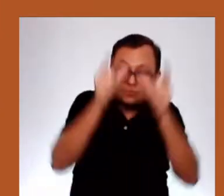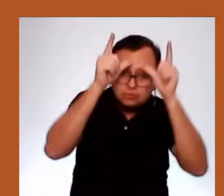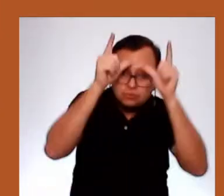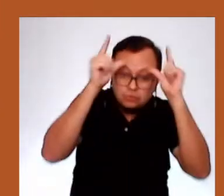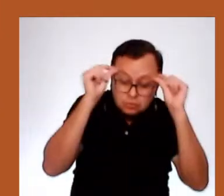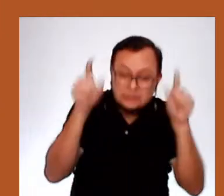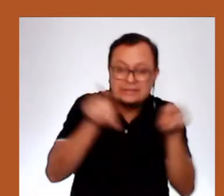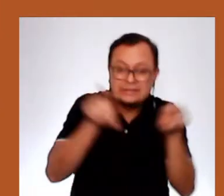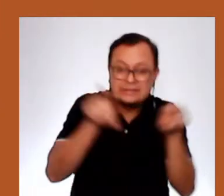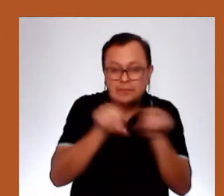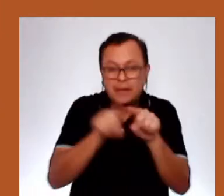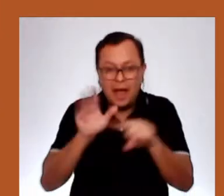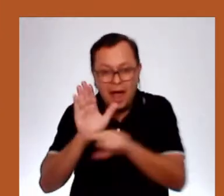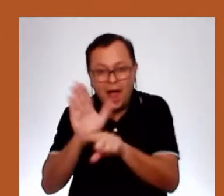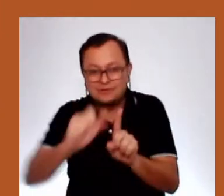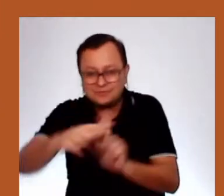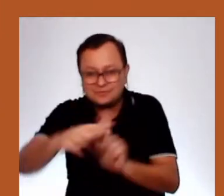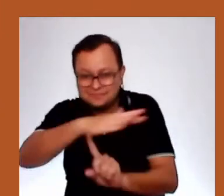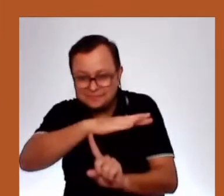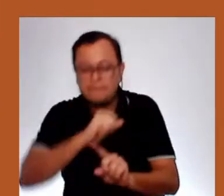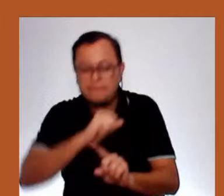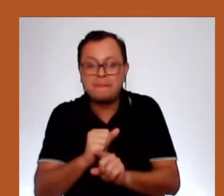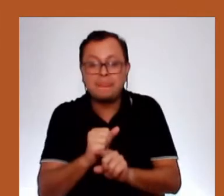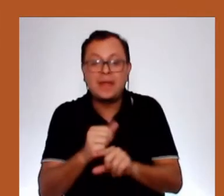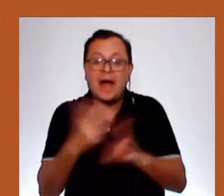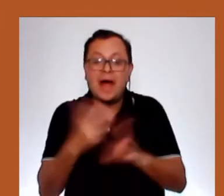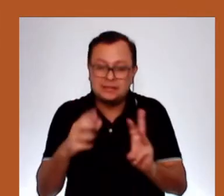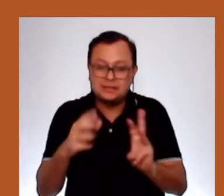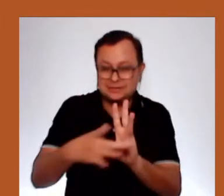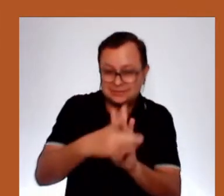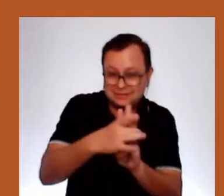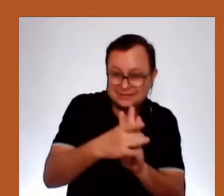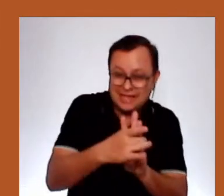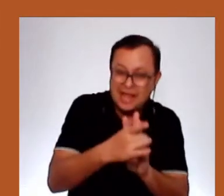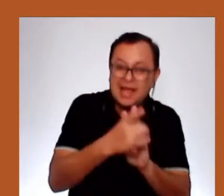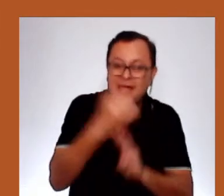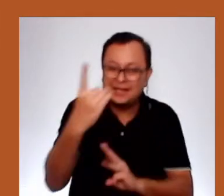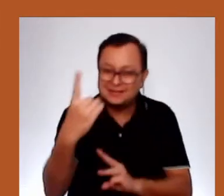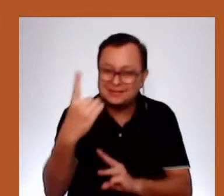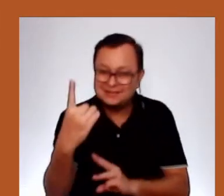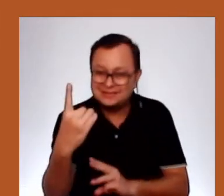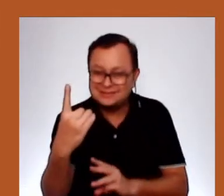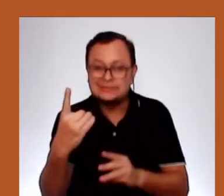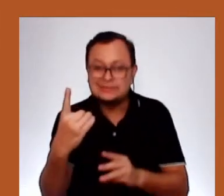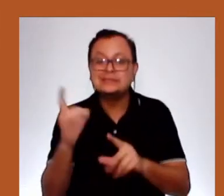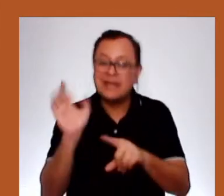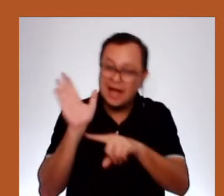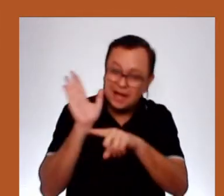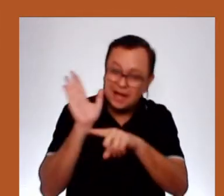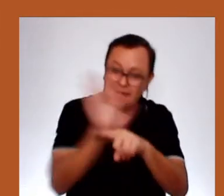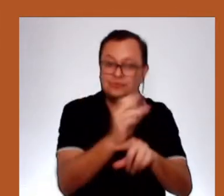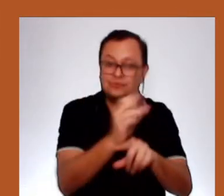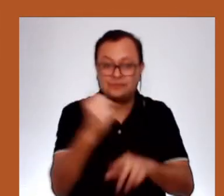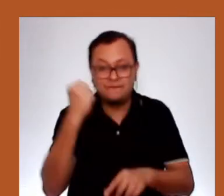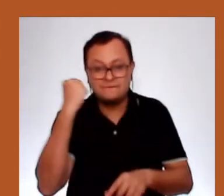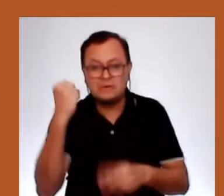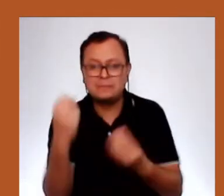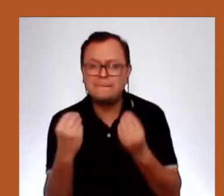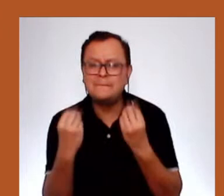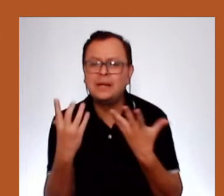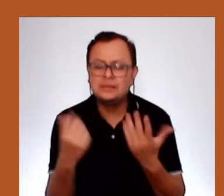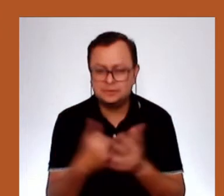social. Então, isso faz com que a gente una forças. Para quê? Porque, na verdade, vamos